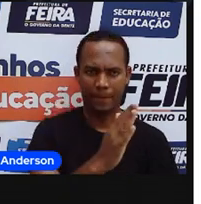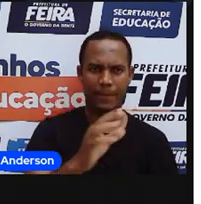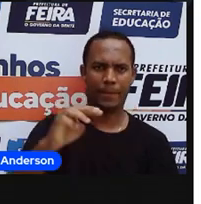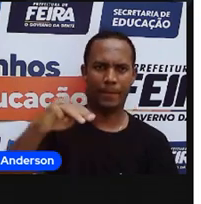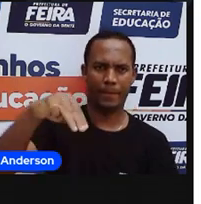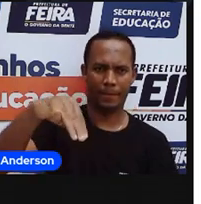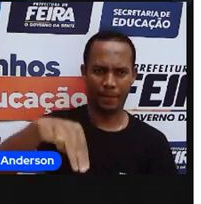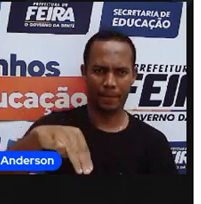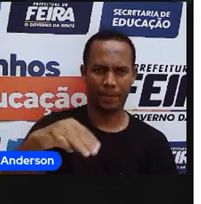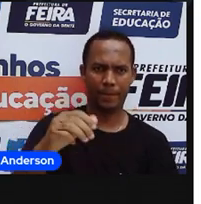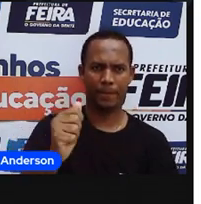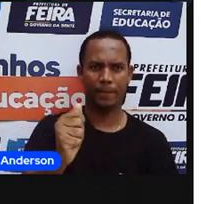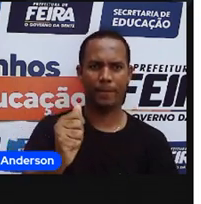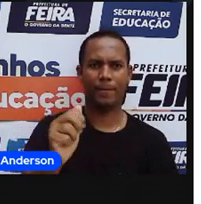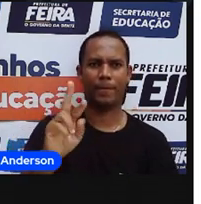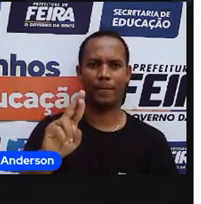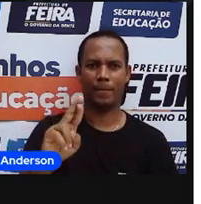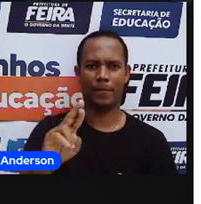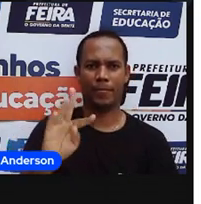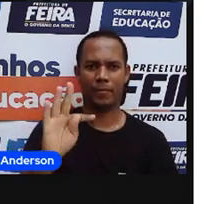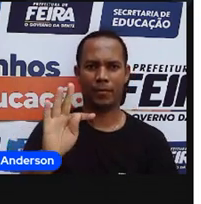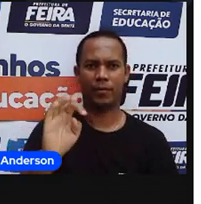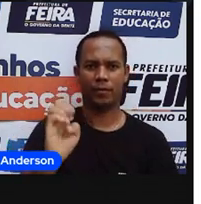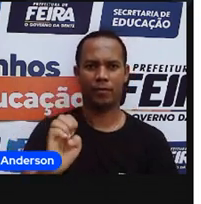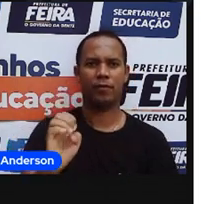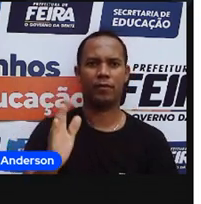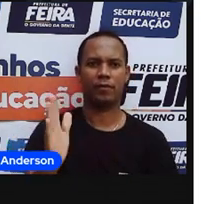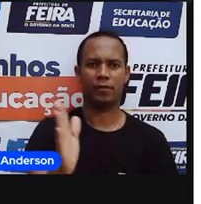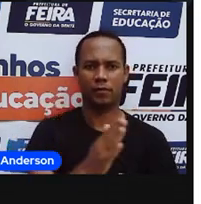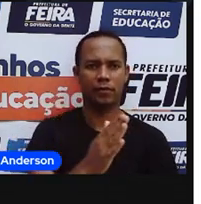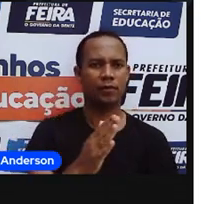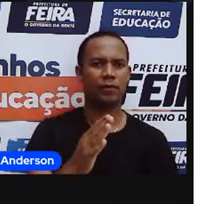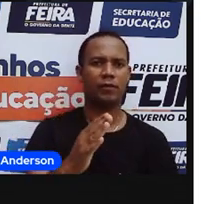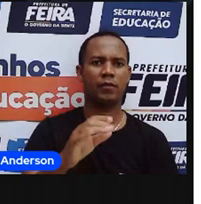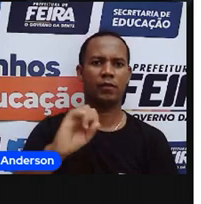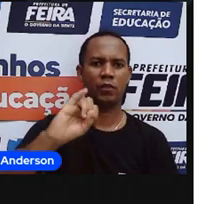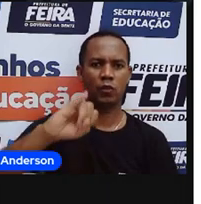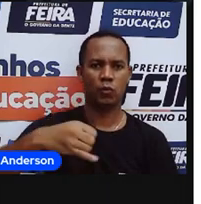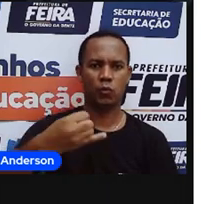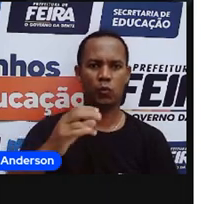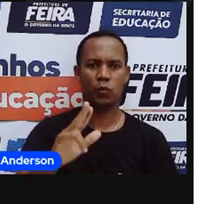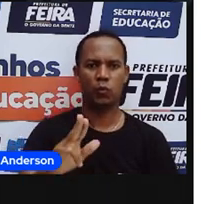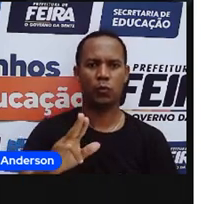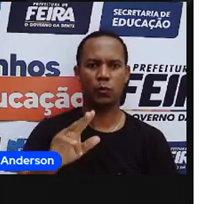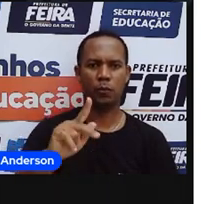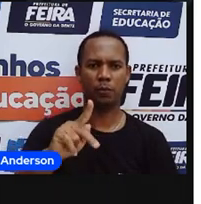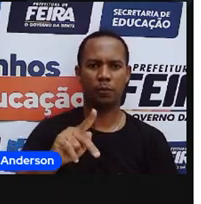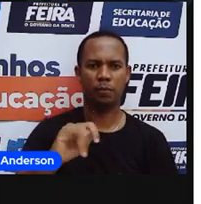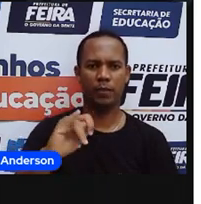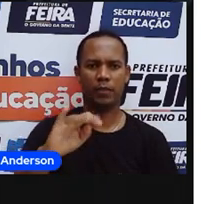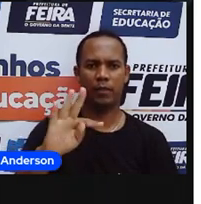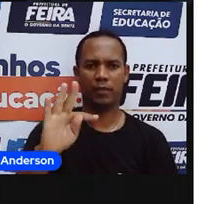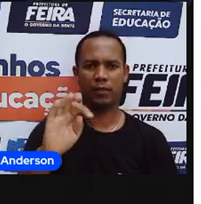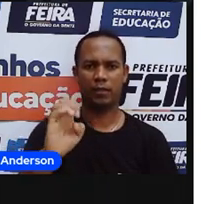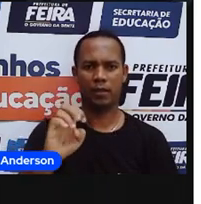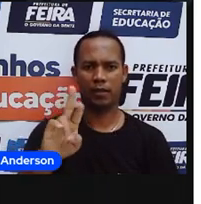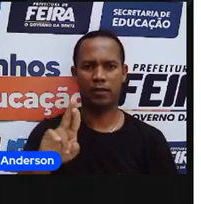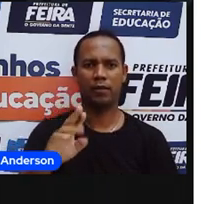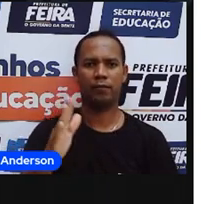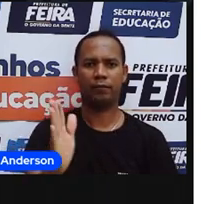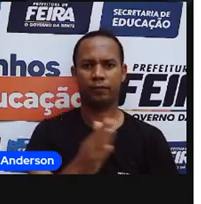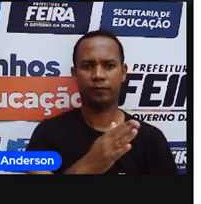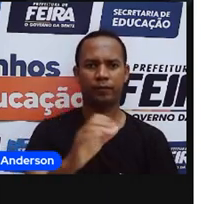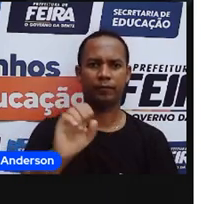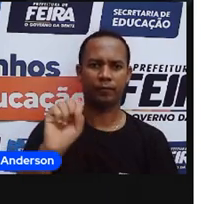se mude. Eu te levava. Saturno, Urano, Netuno e Plutão. Mas Plutão, né? Agora